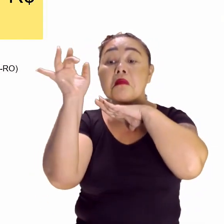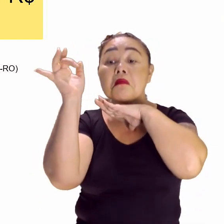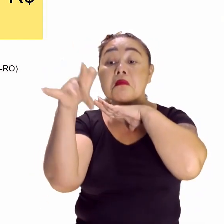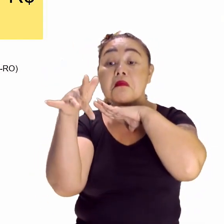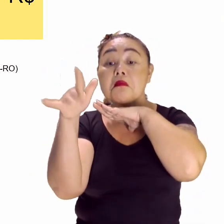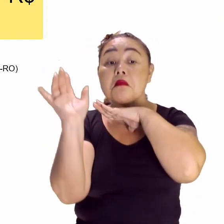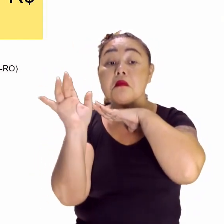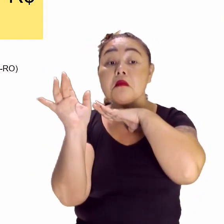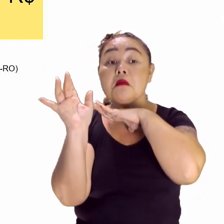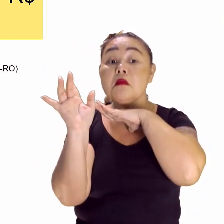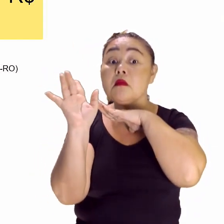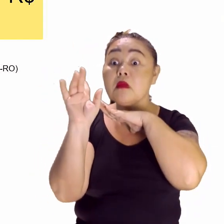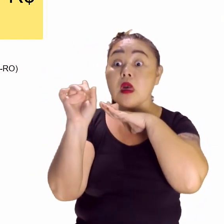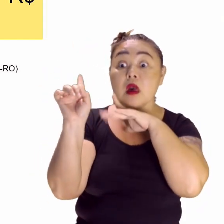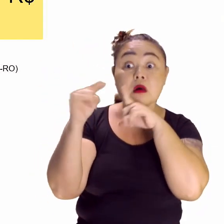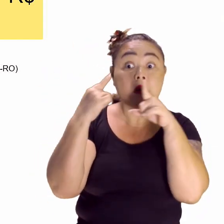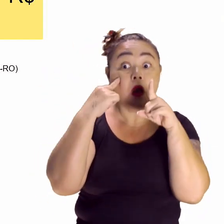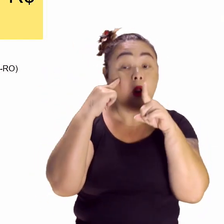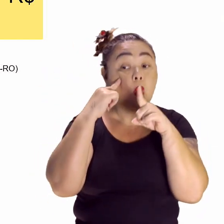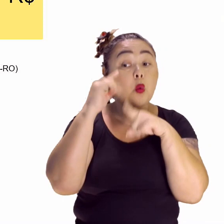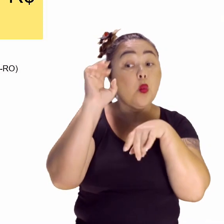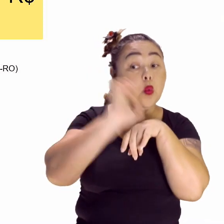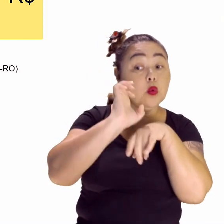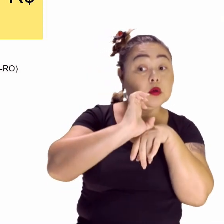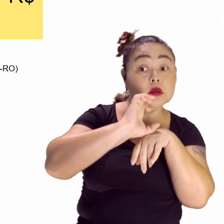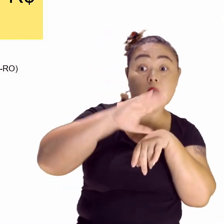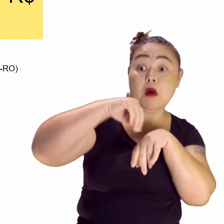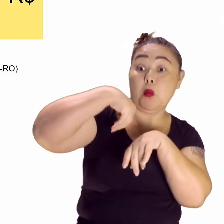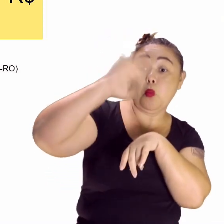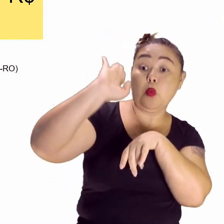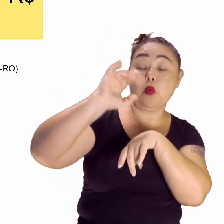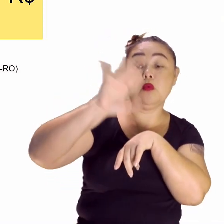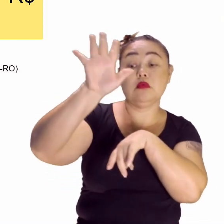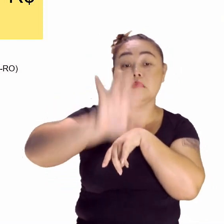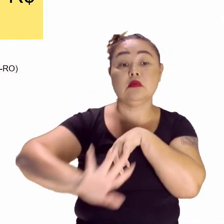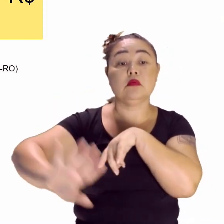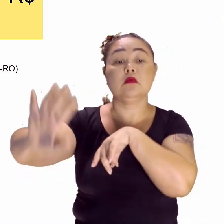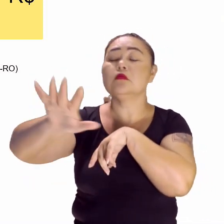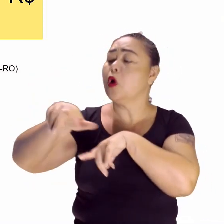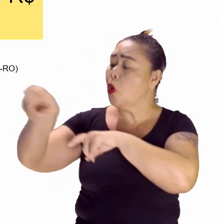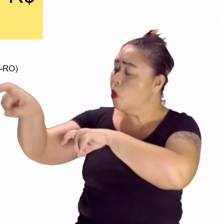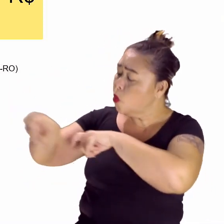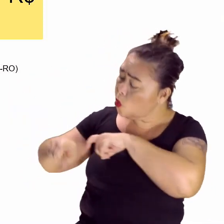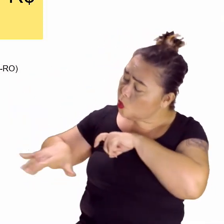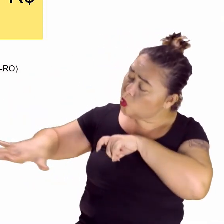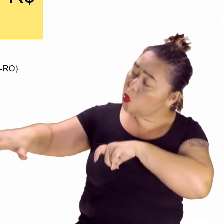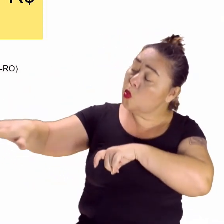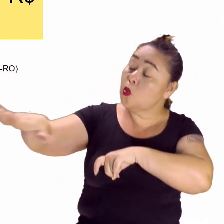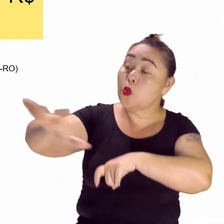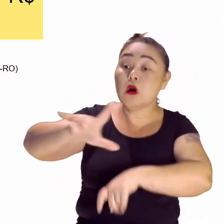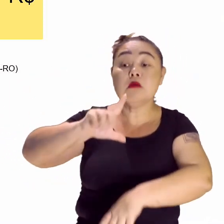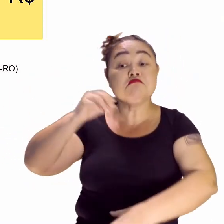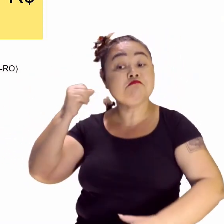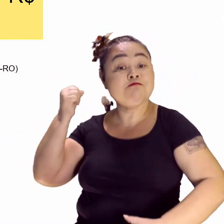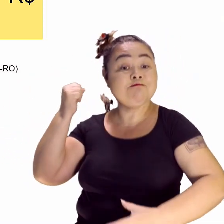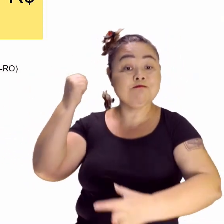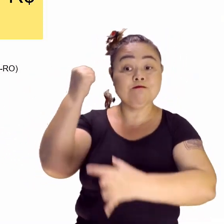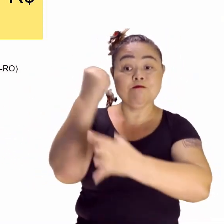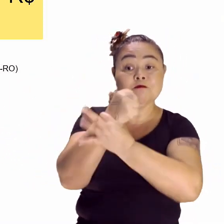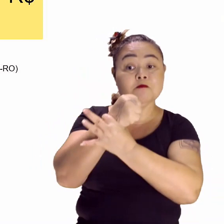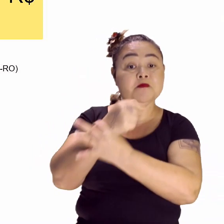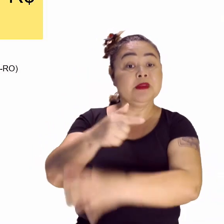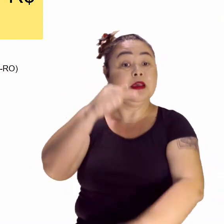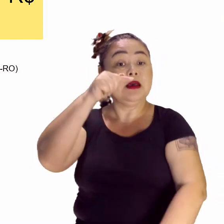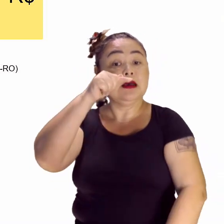então superando de longe a média Nacional o campo garantiu 7,7 bilhões